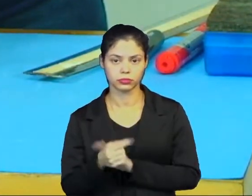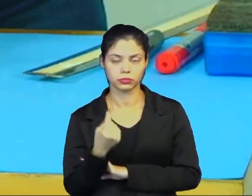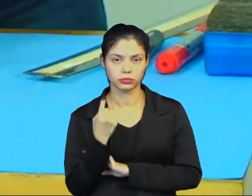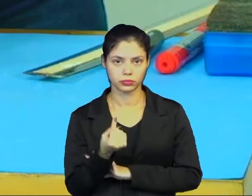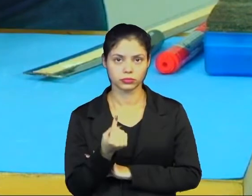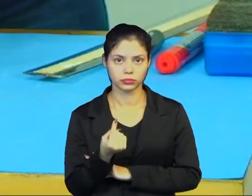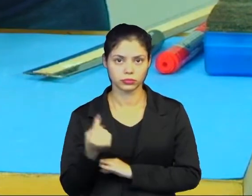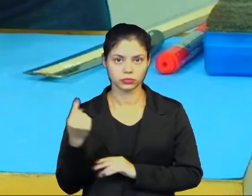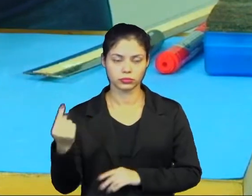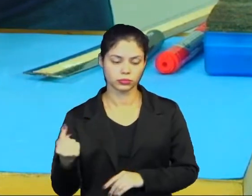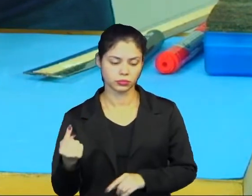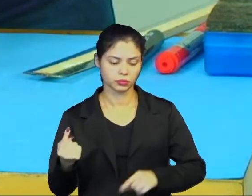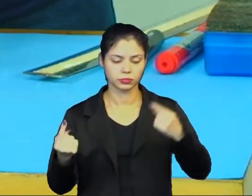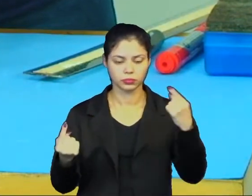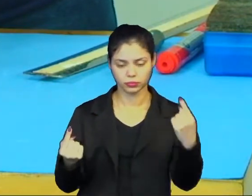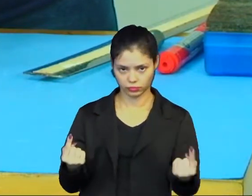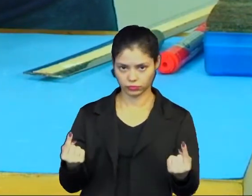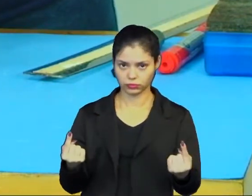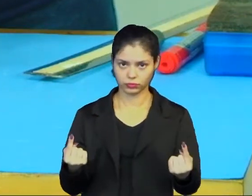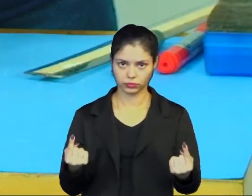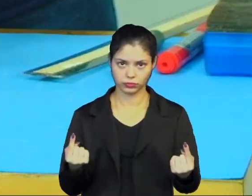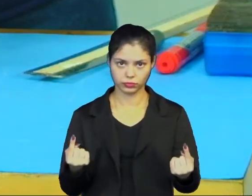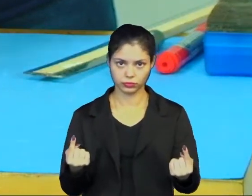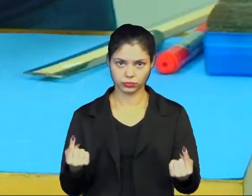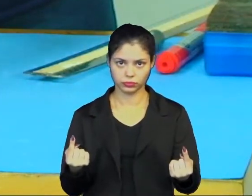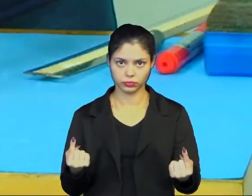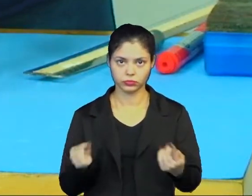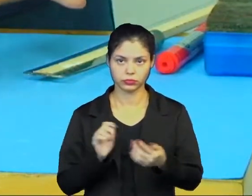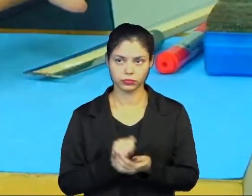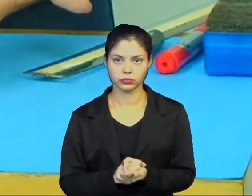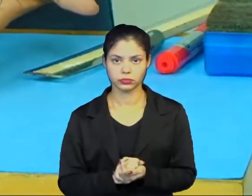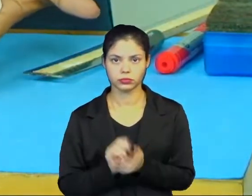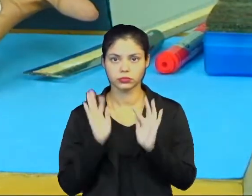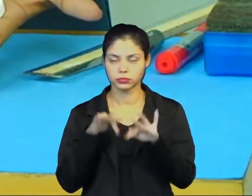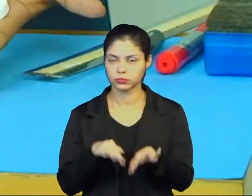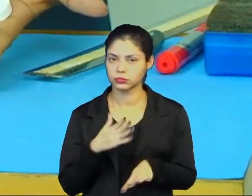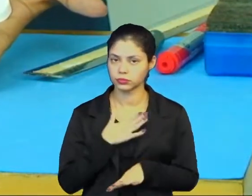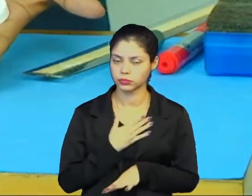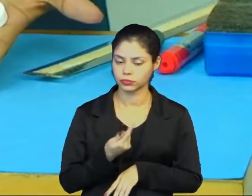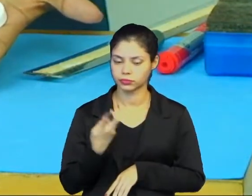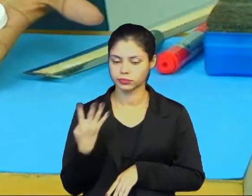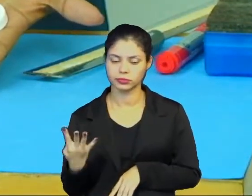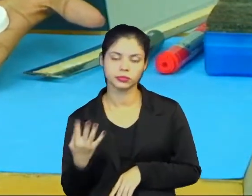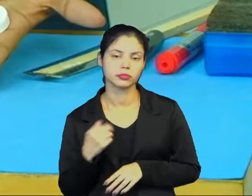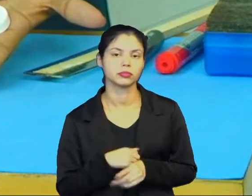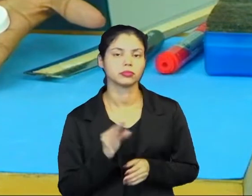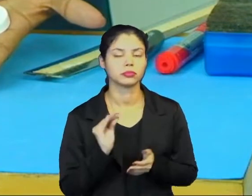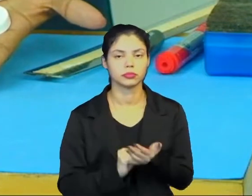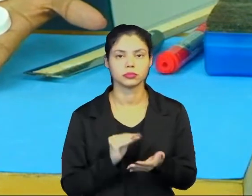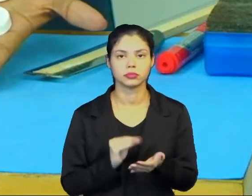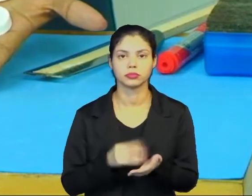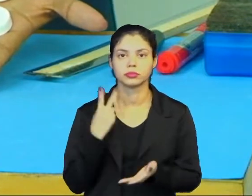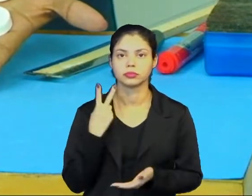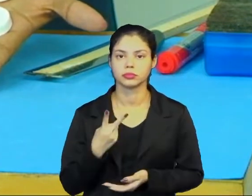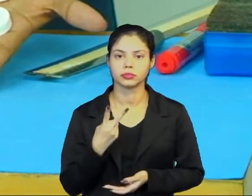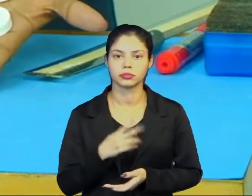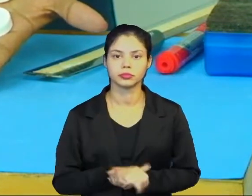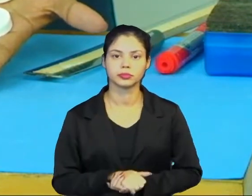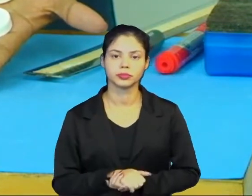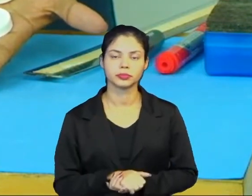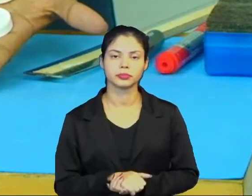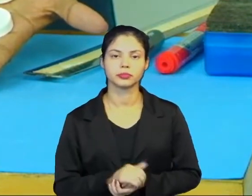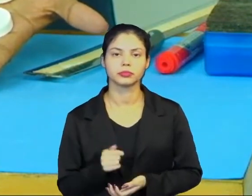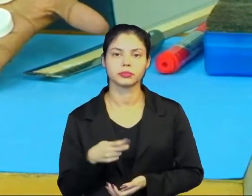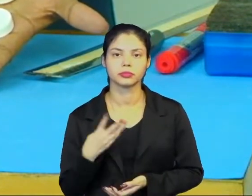uma tampinha lilás e uma branca. E ao terminar minha contagem, sobraram 2.